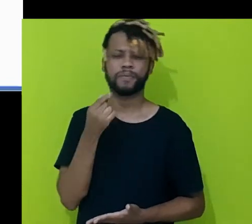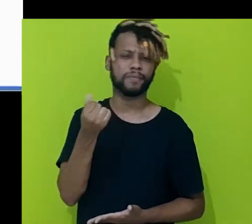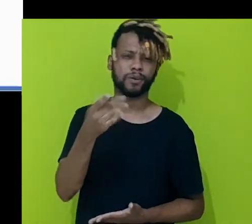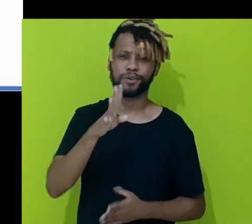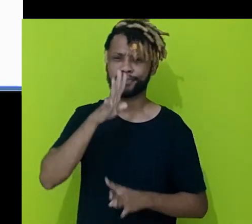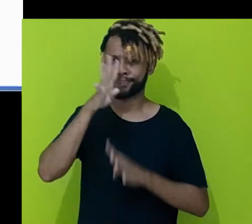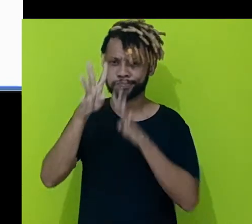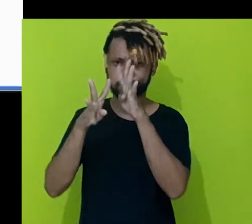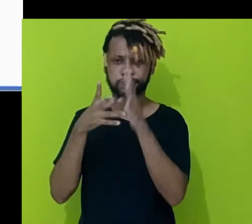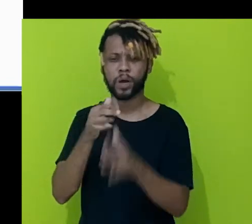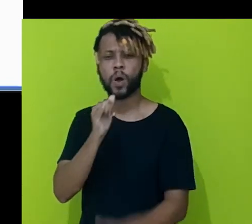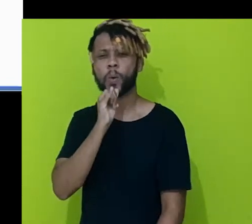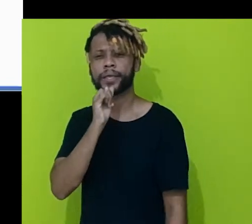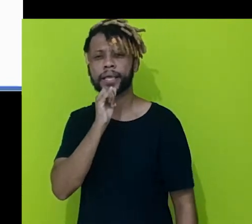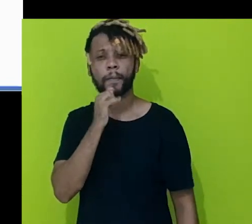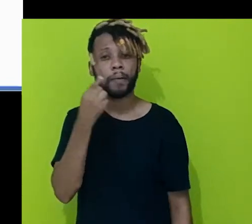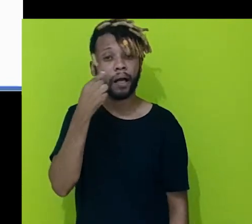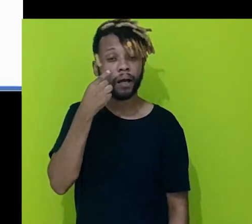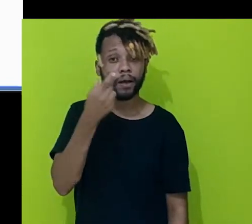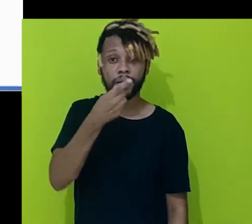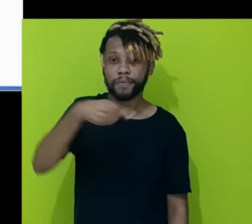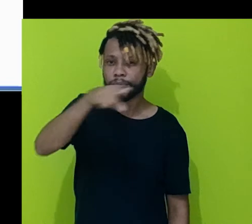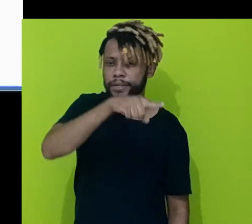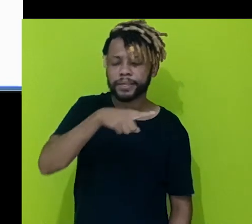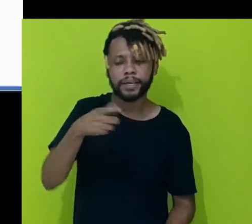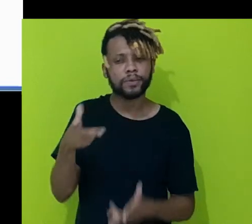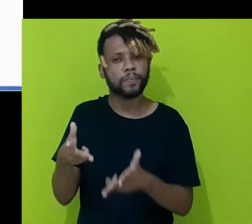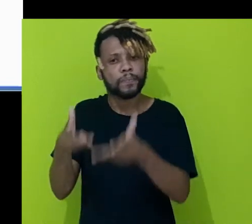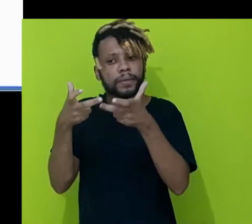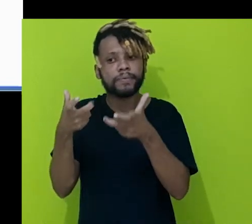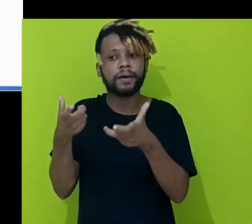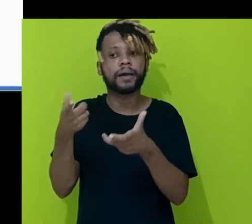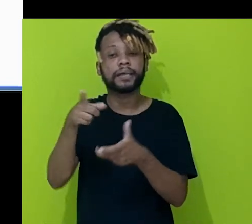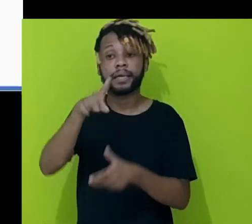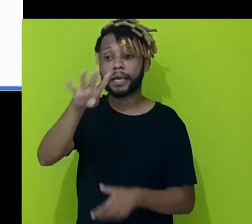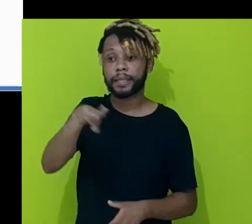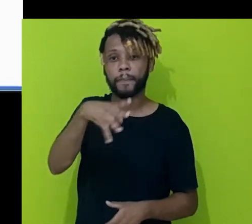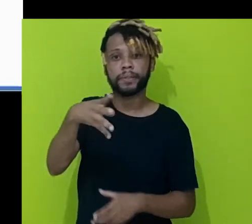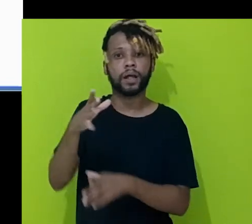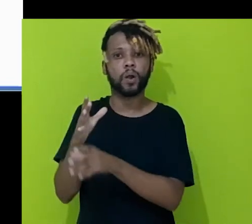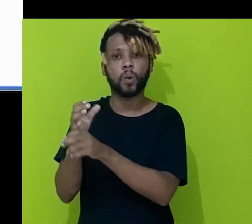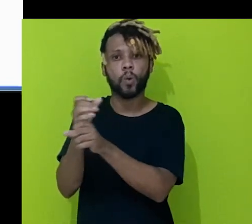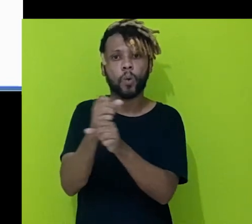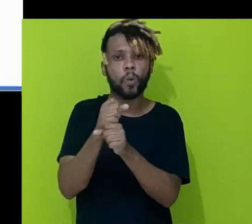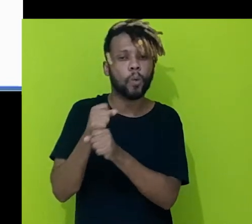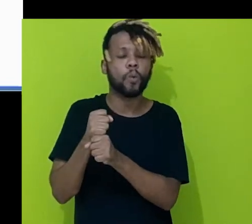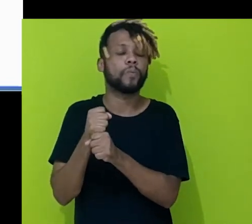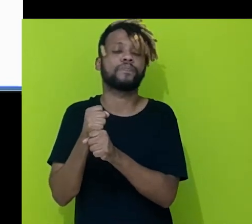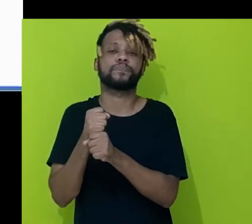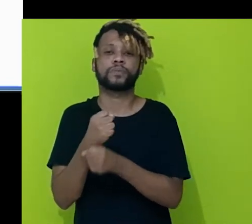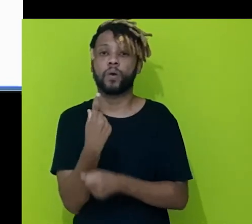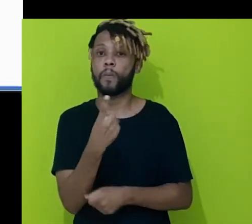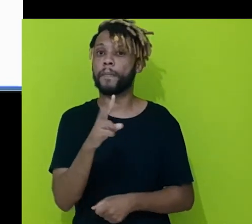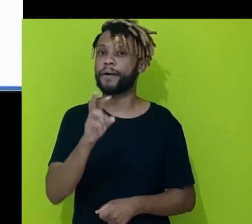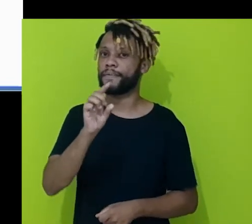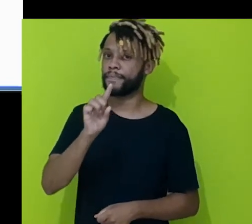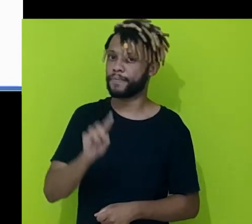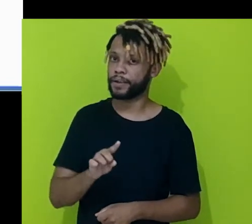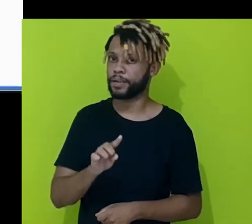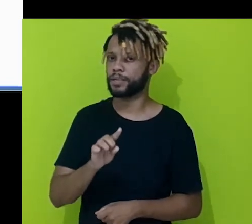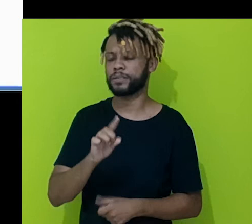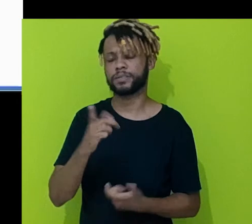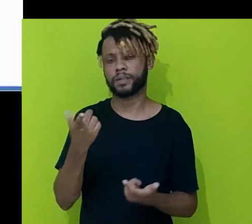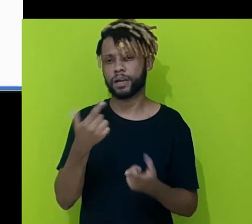aleatório, só para vocês observarem que aqui ele calcula o total. Como é uma vez,